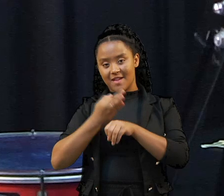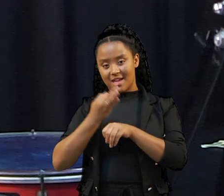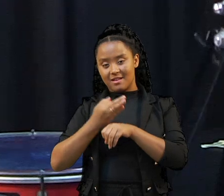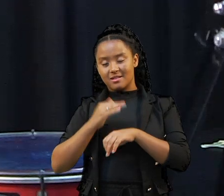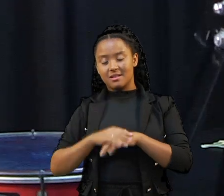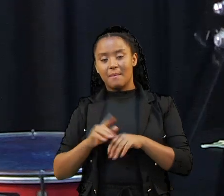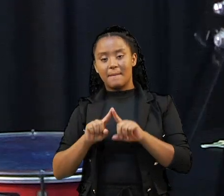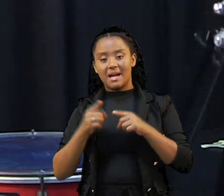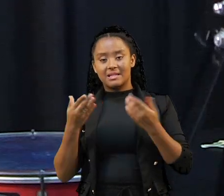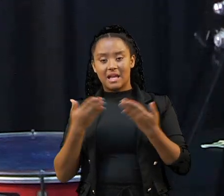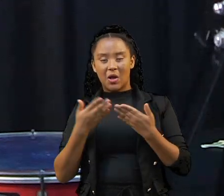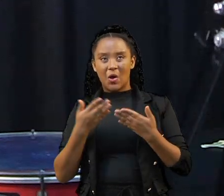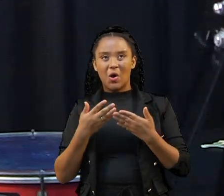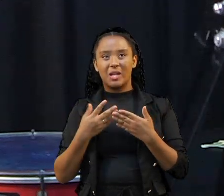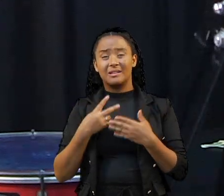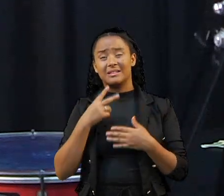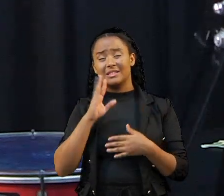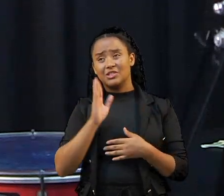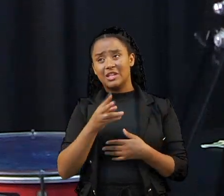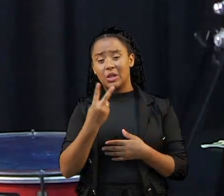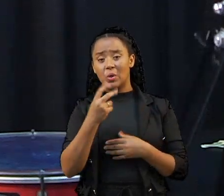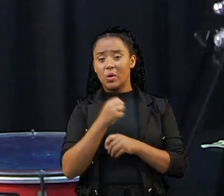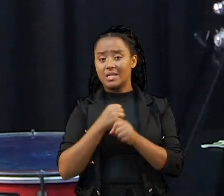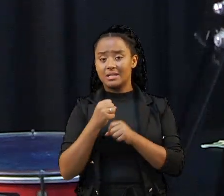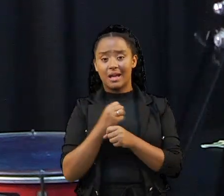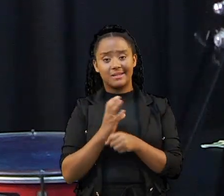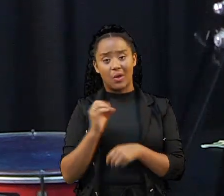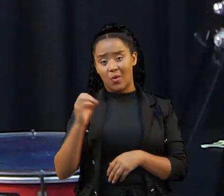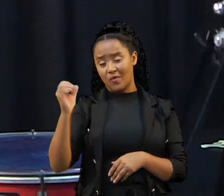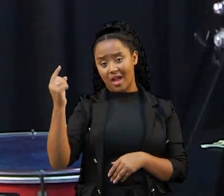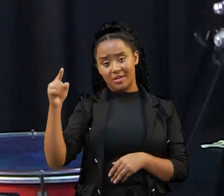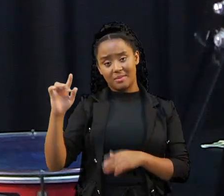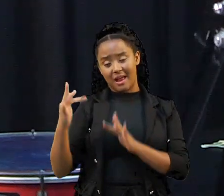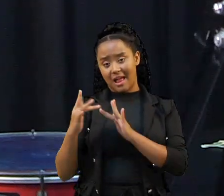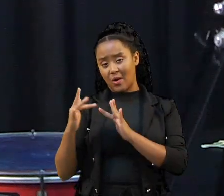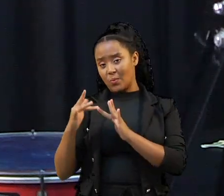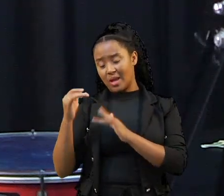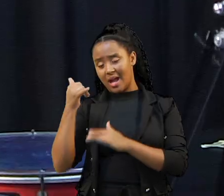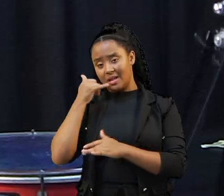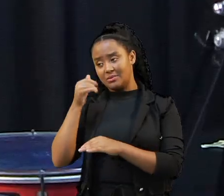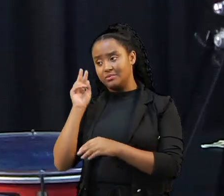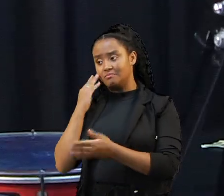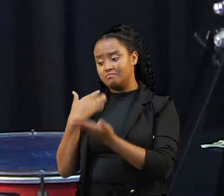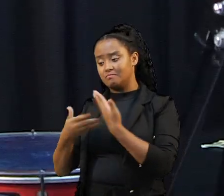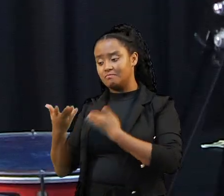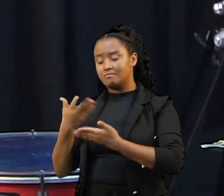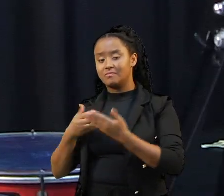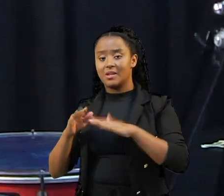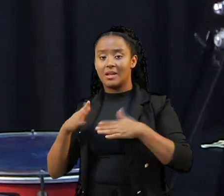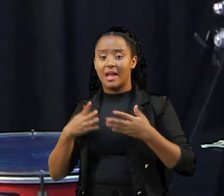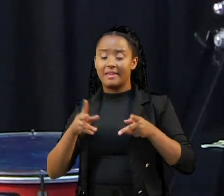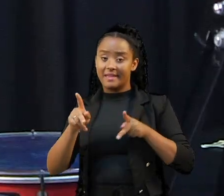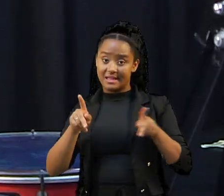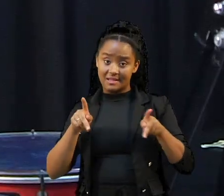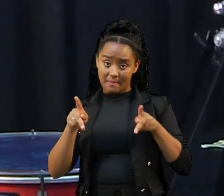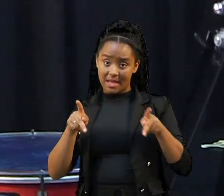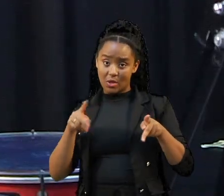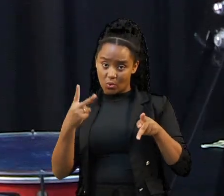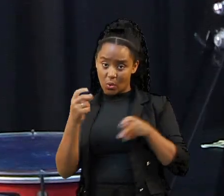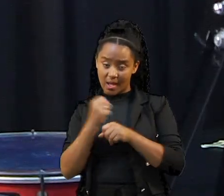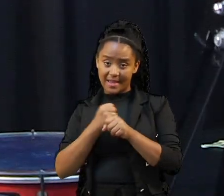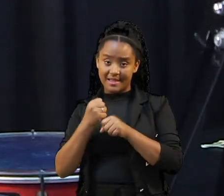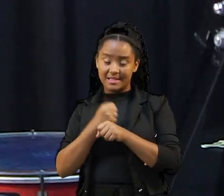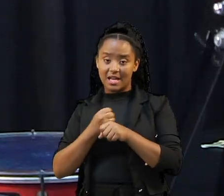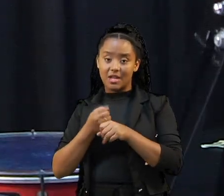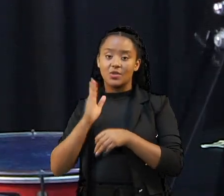lá, visitar. Agora que tem mais ou menos 2 anos que eu não vou. E aí, nesse período, eu já trouxe meu